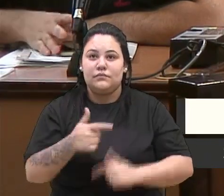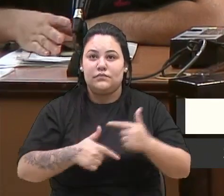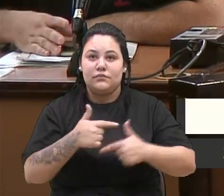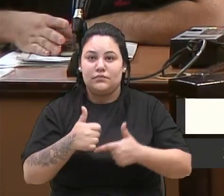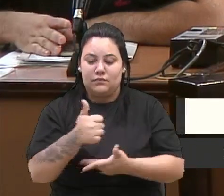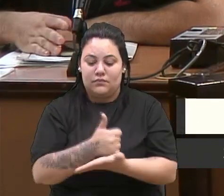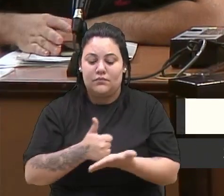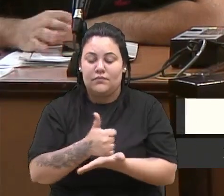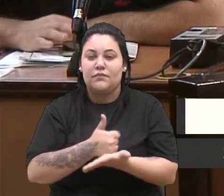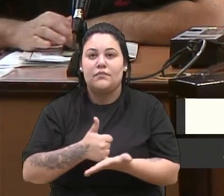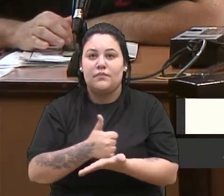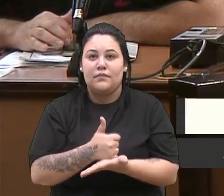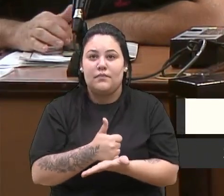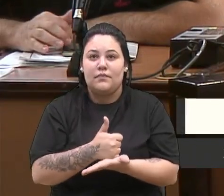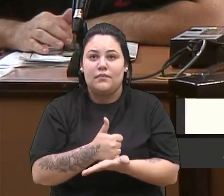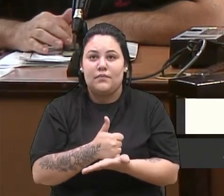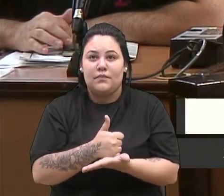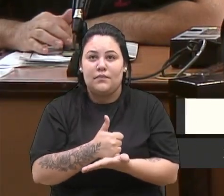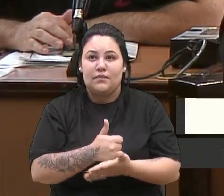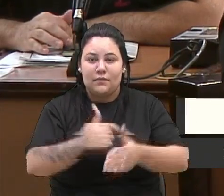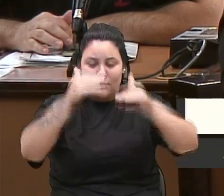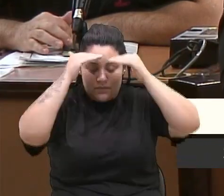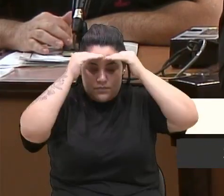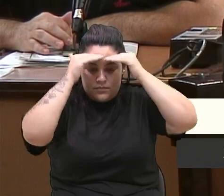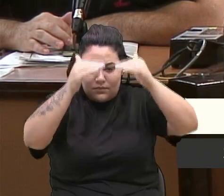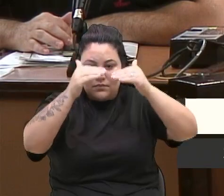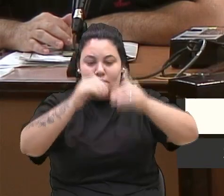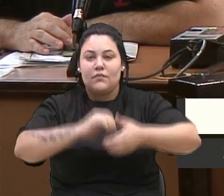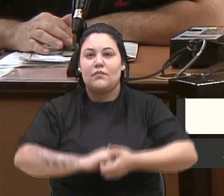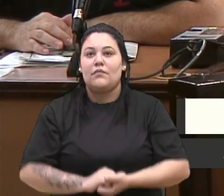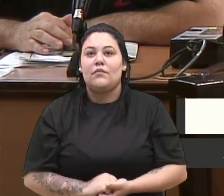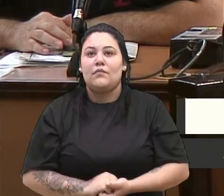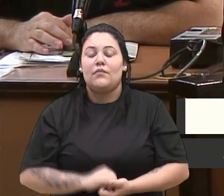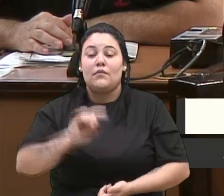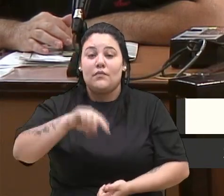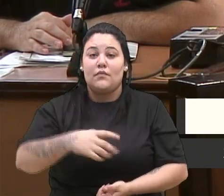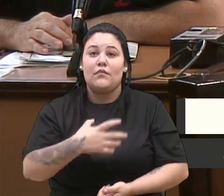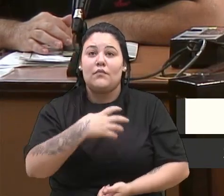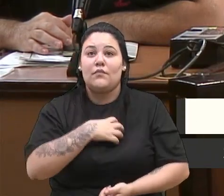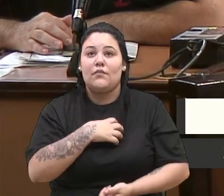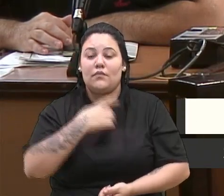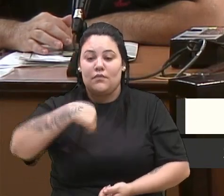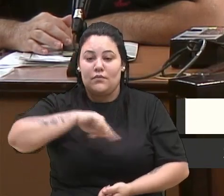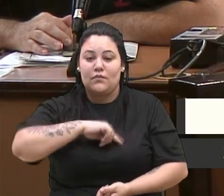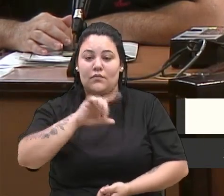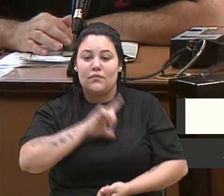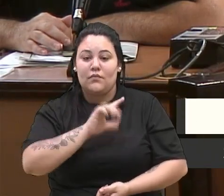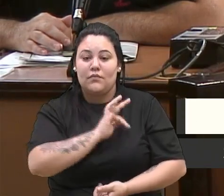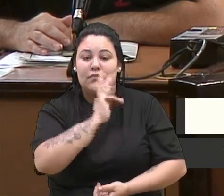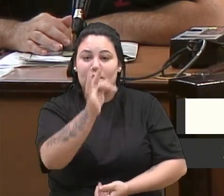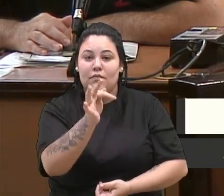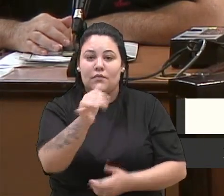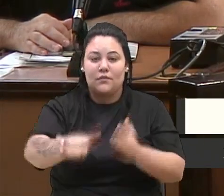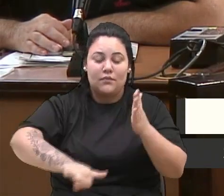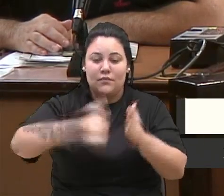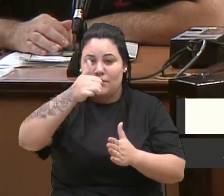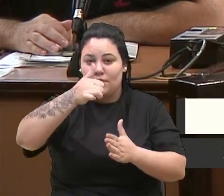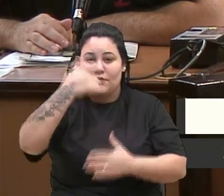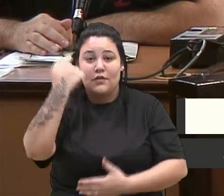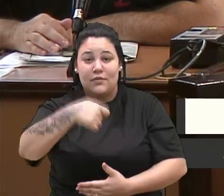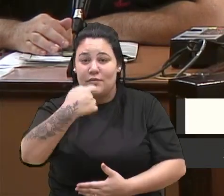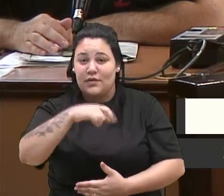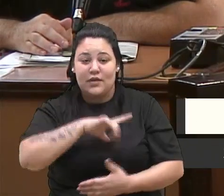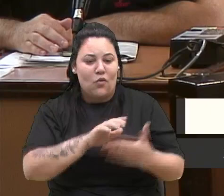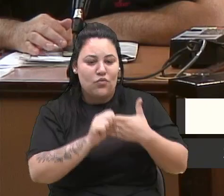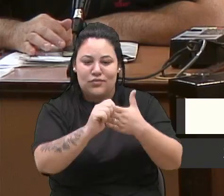no cerne, na educação. A partir daí, nós vamos ter um futuro melhor e sem precisar da ingerência